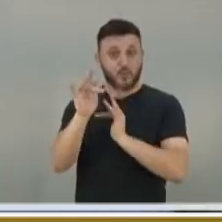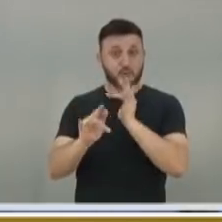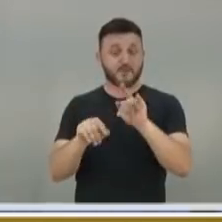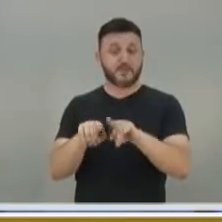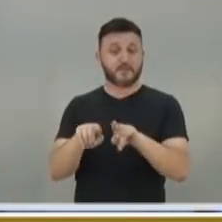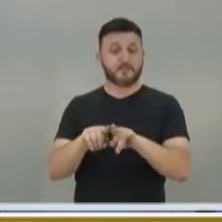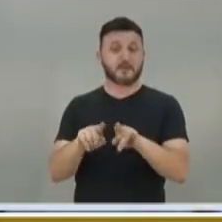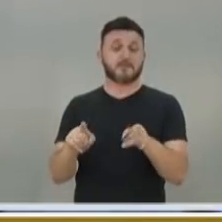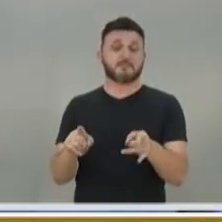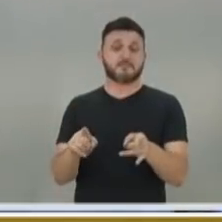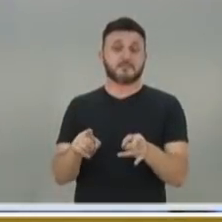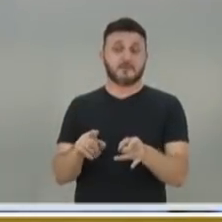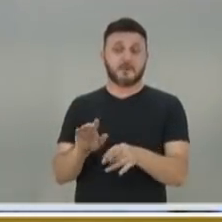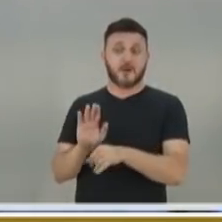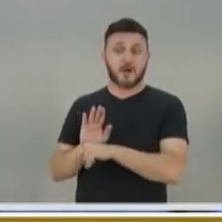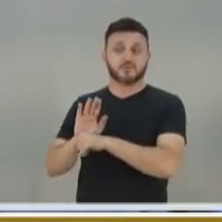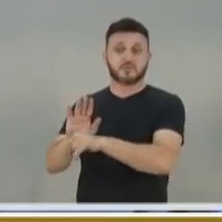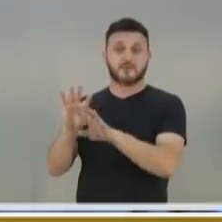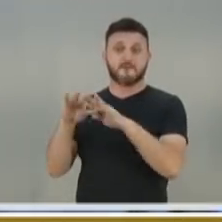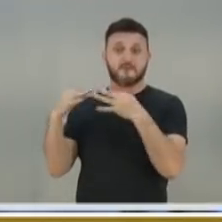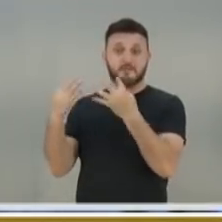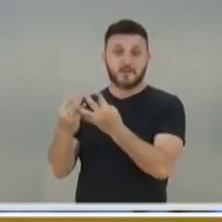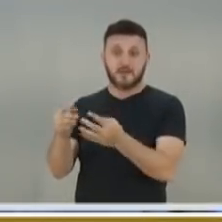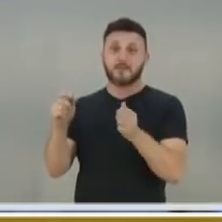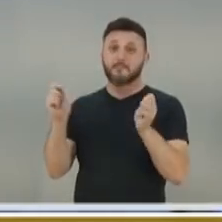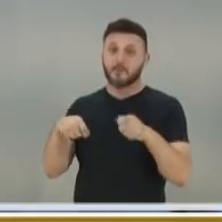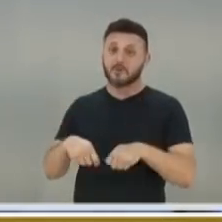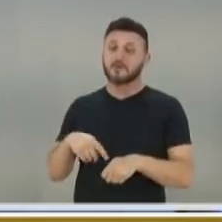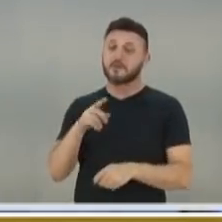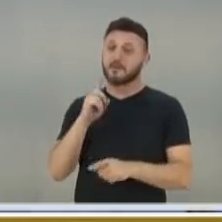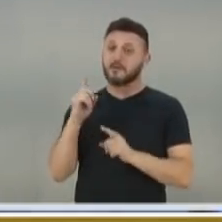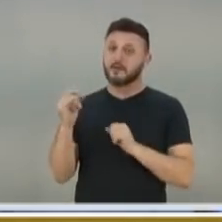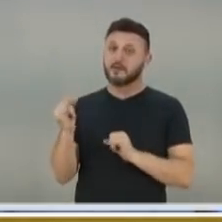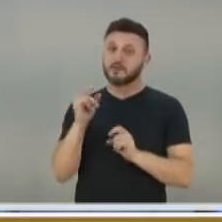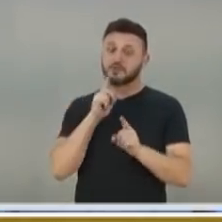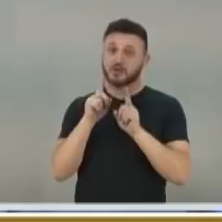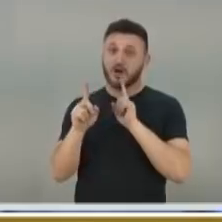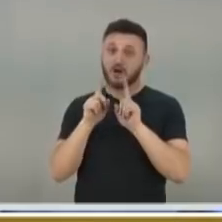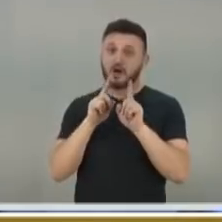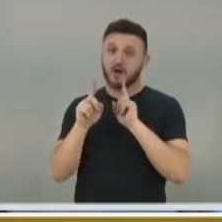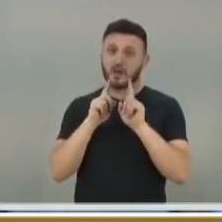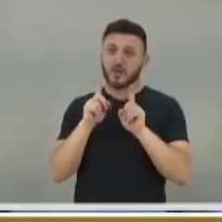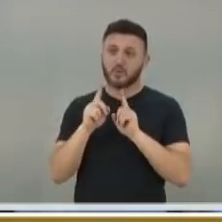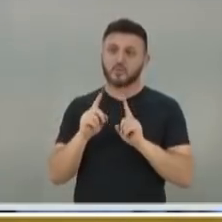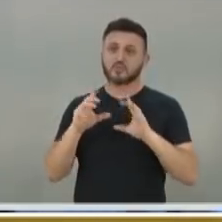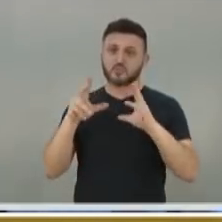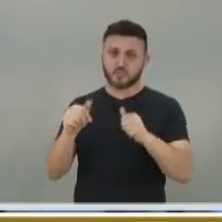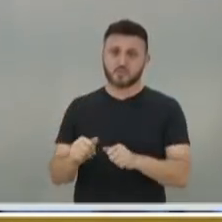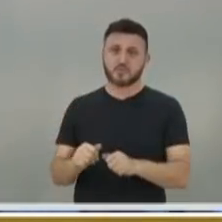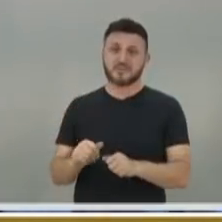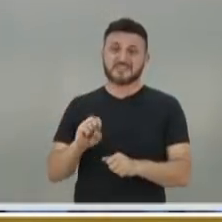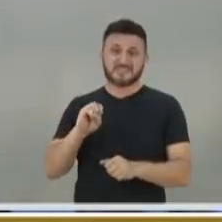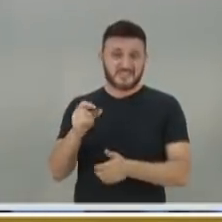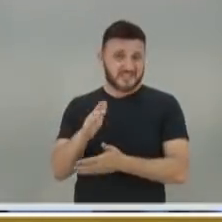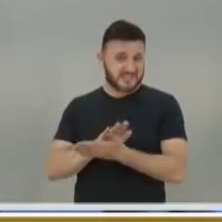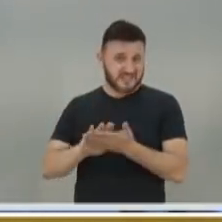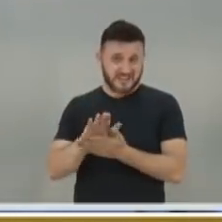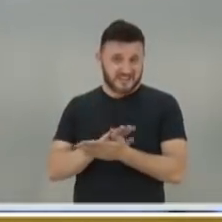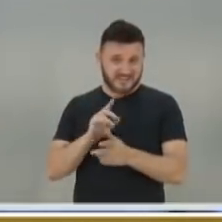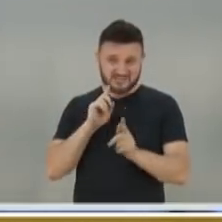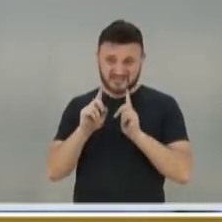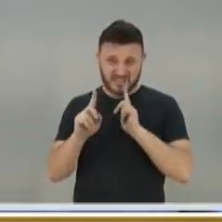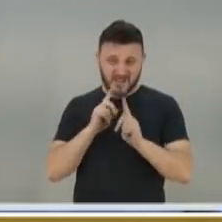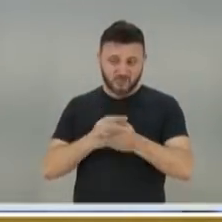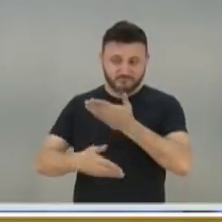famílias, que sem o diálogo, tudo fica muito difícil. Mas o diálogo pedido para acontecer